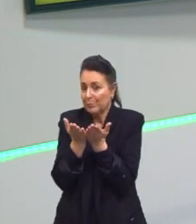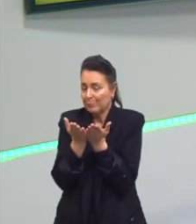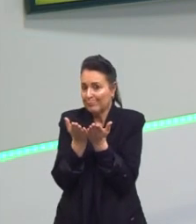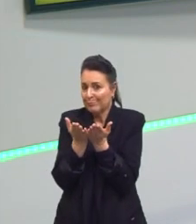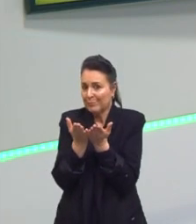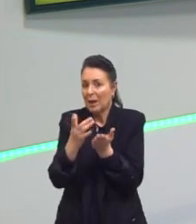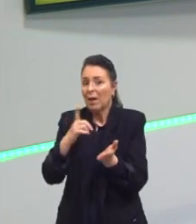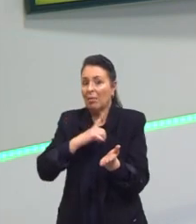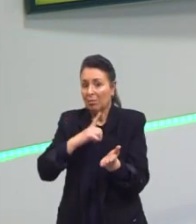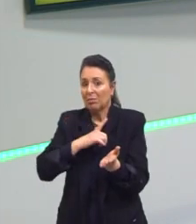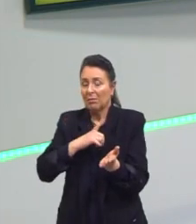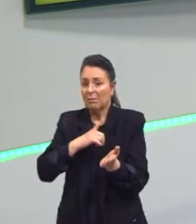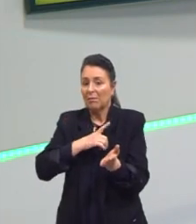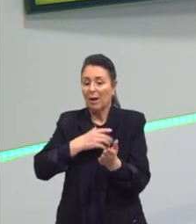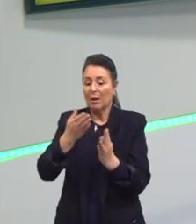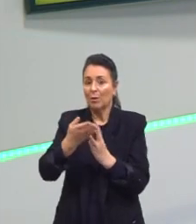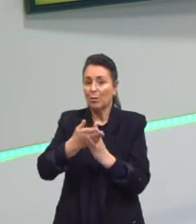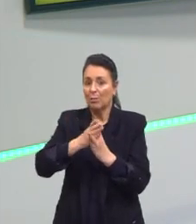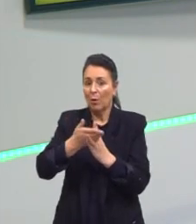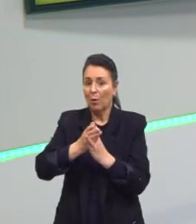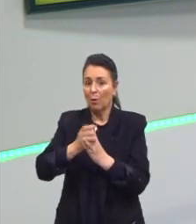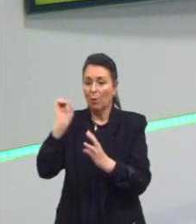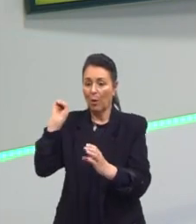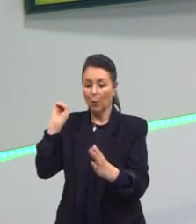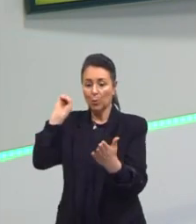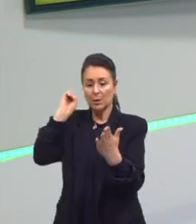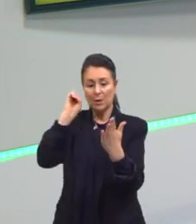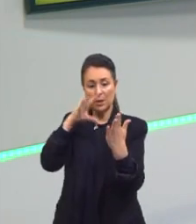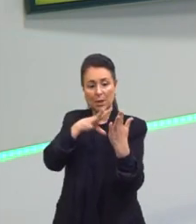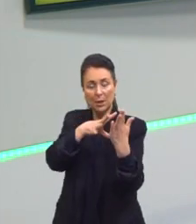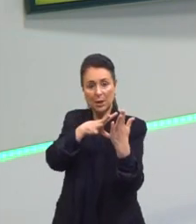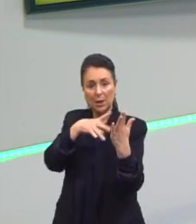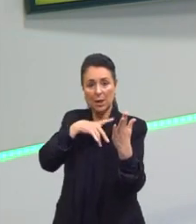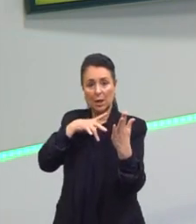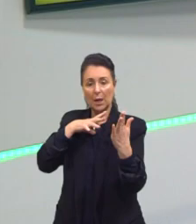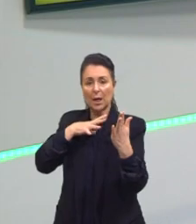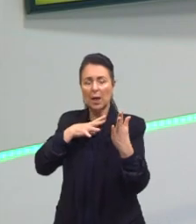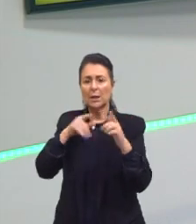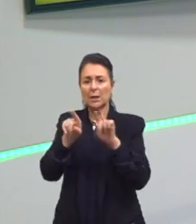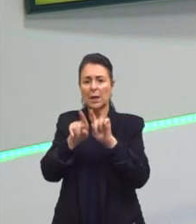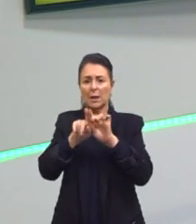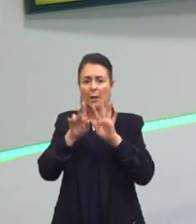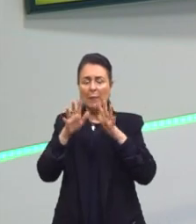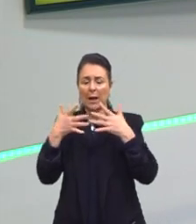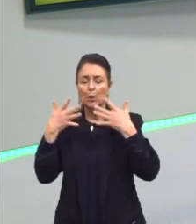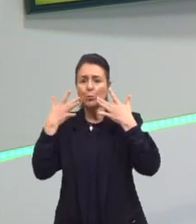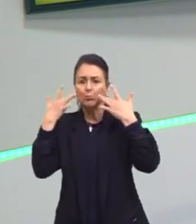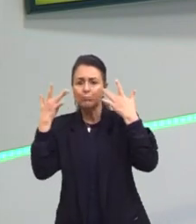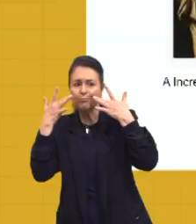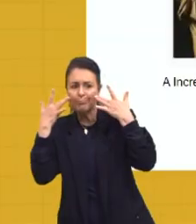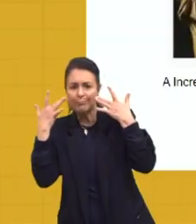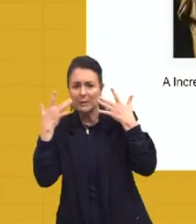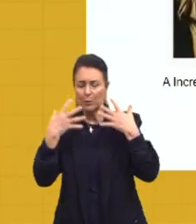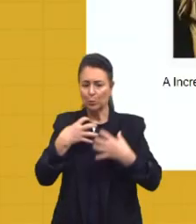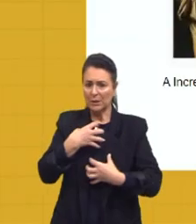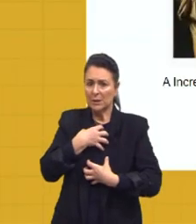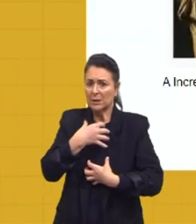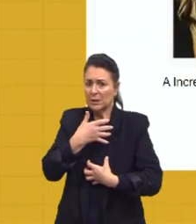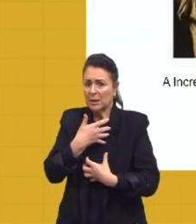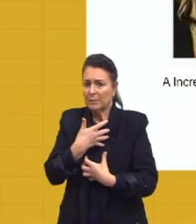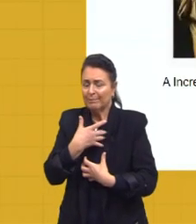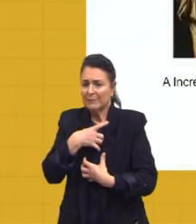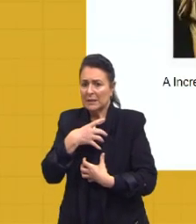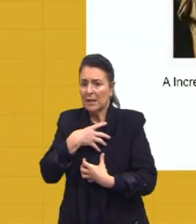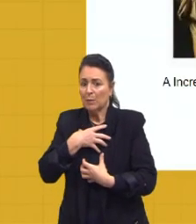temos aqui no Barroco uma luz direcionada nós temos uma dramaticidade né também por esse jogo de luz